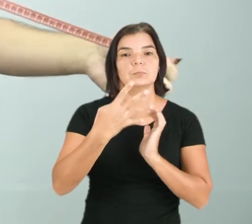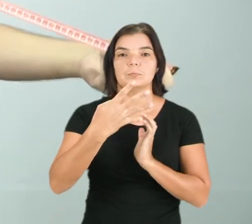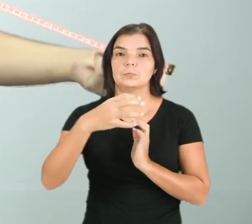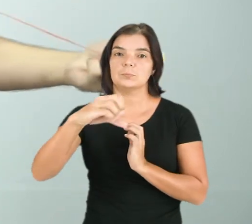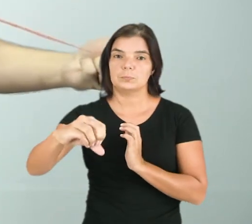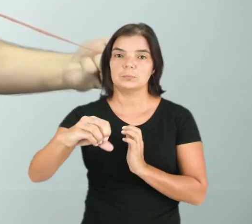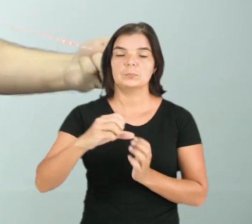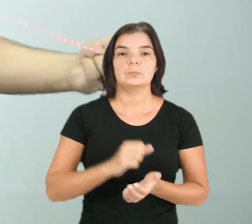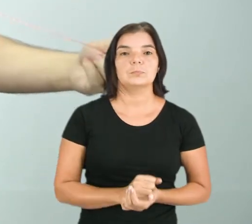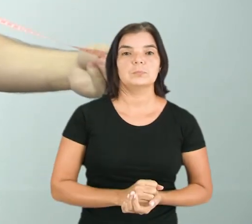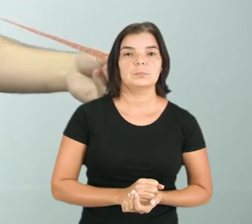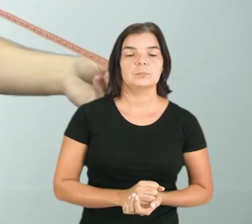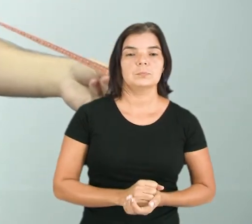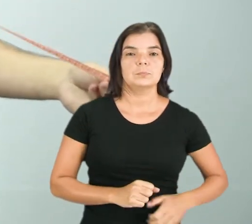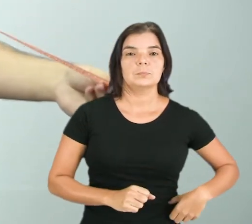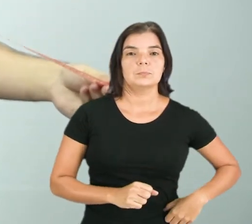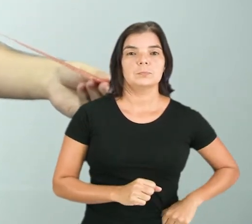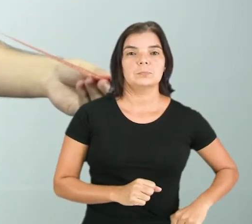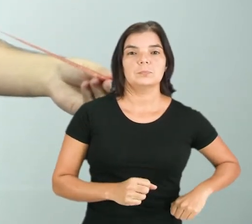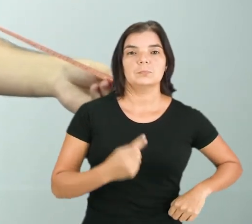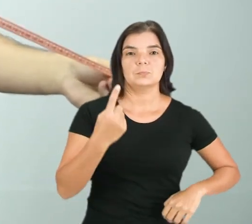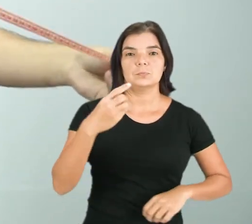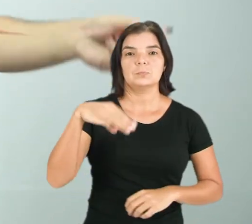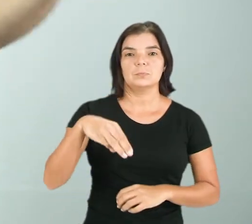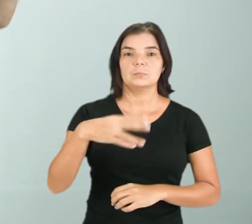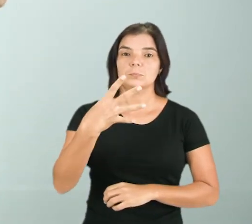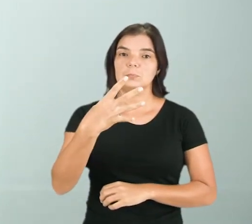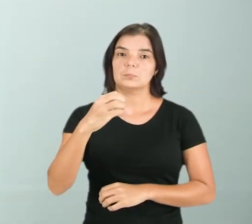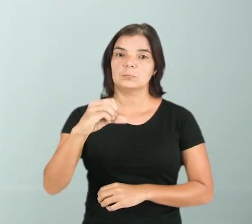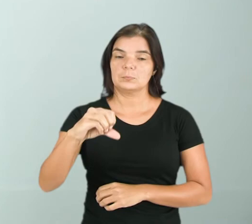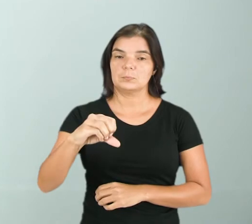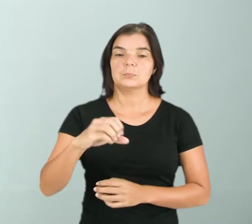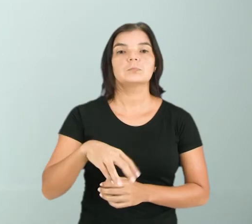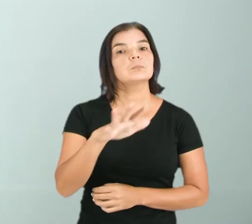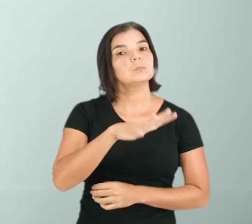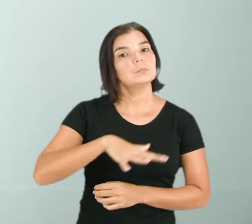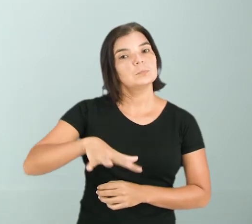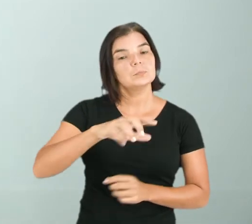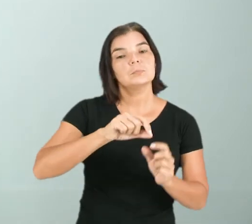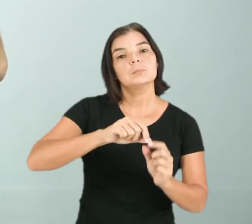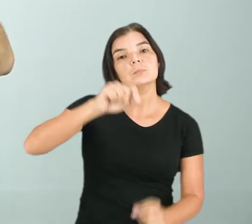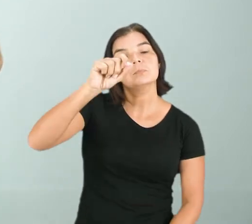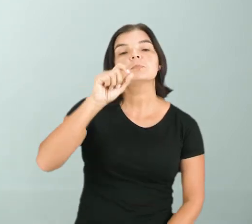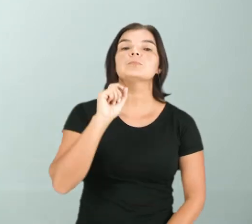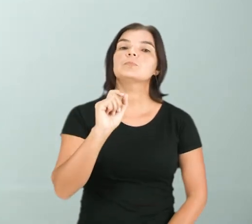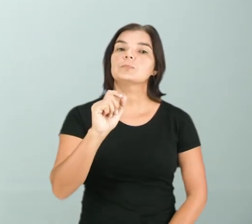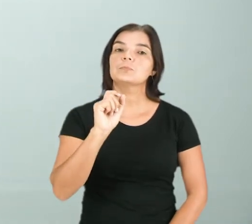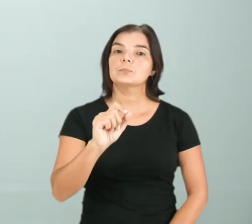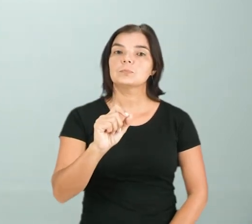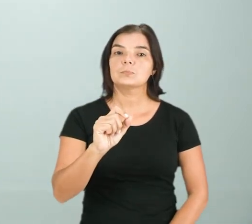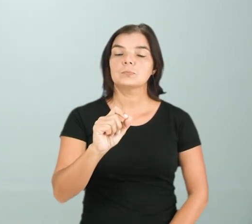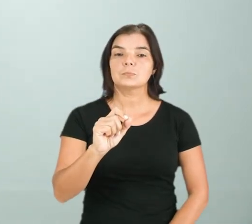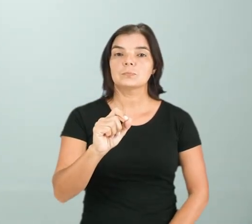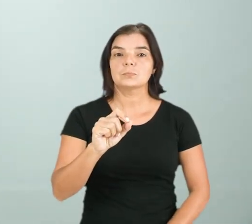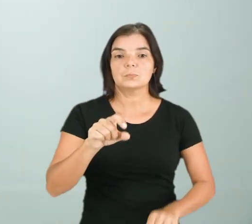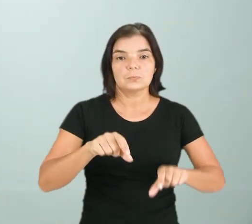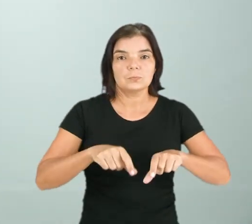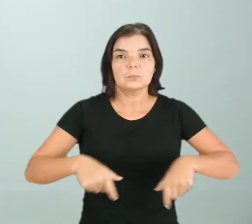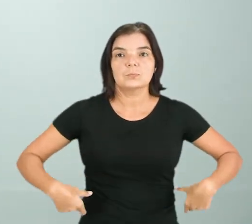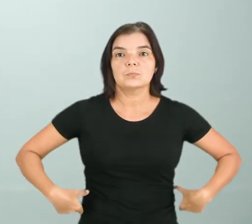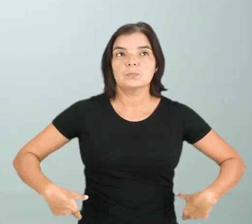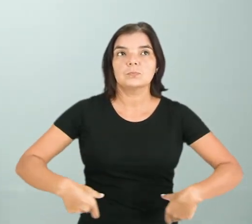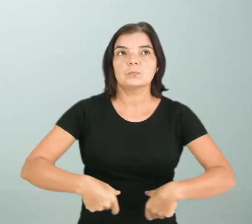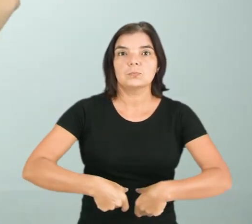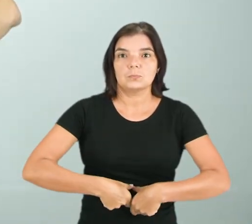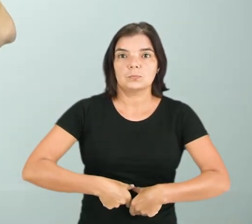49, ó. Ela tem do 1 até 1 metro, né, e 49. Geralmente, mede o quê? Os diâmetros, tá bom?